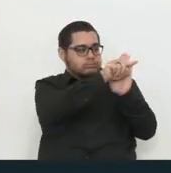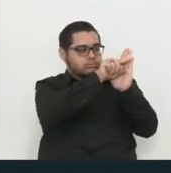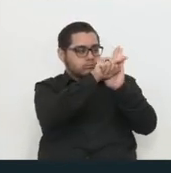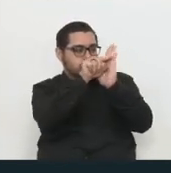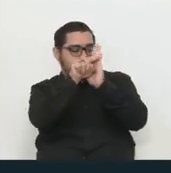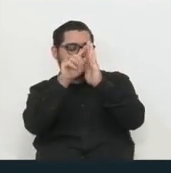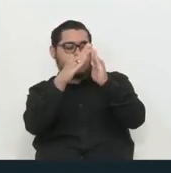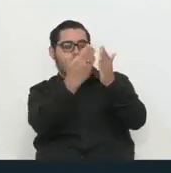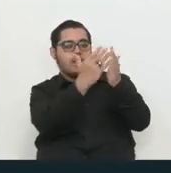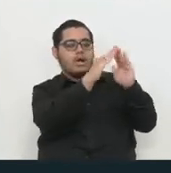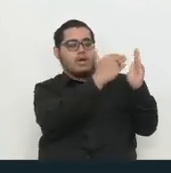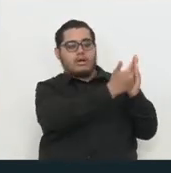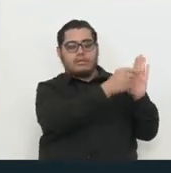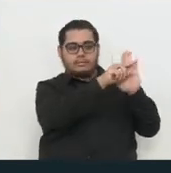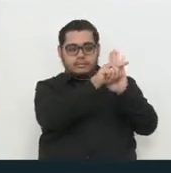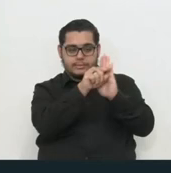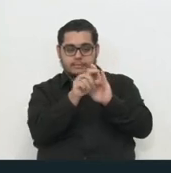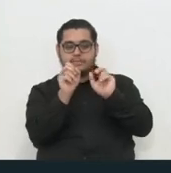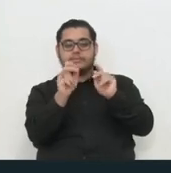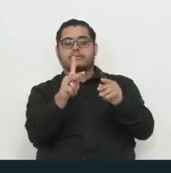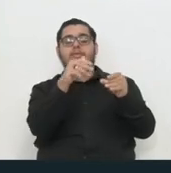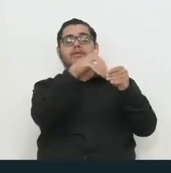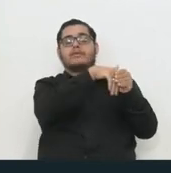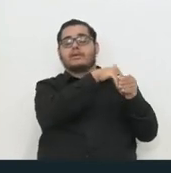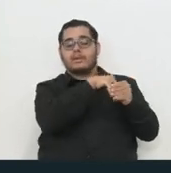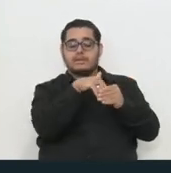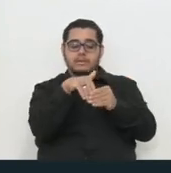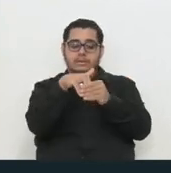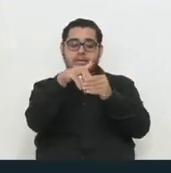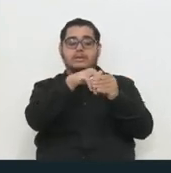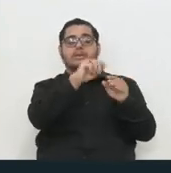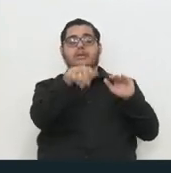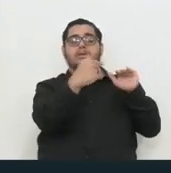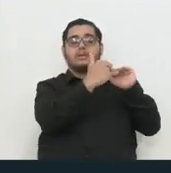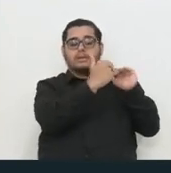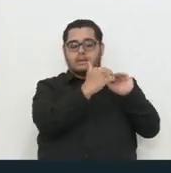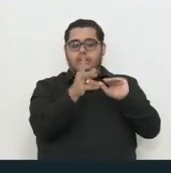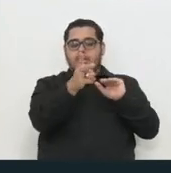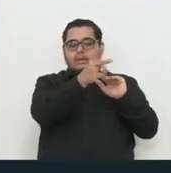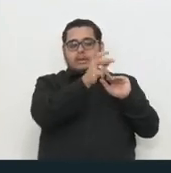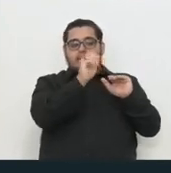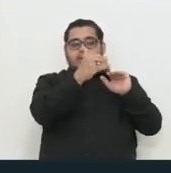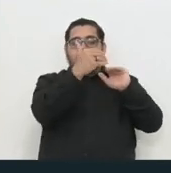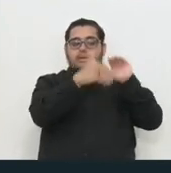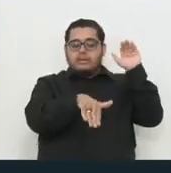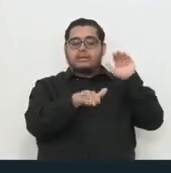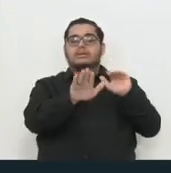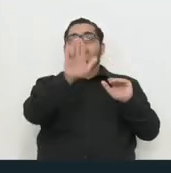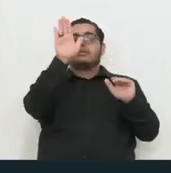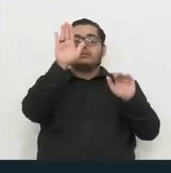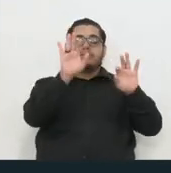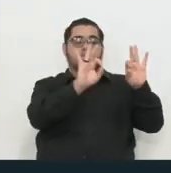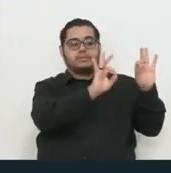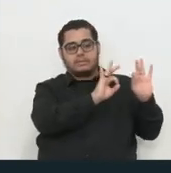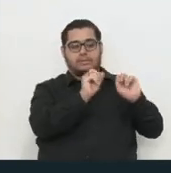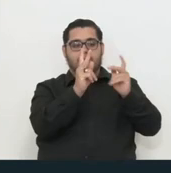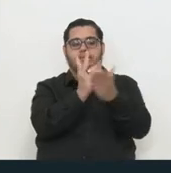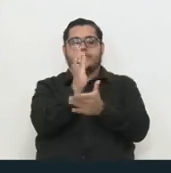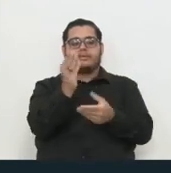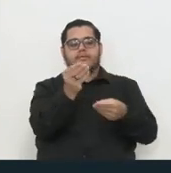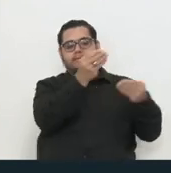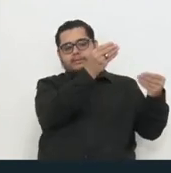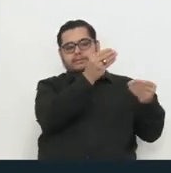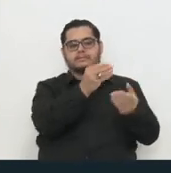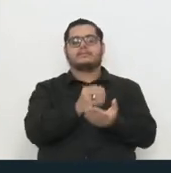em discussão encerrada a discussão e votação os vereadores favoráveis permanentes Como estão os contrários se manifestem encerrado a votação